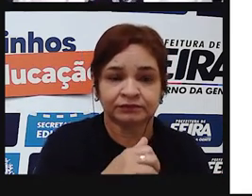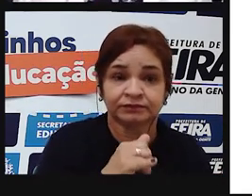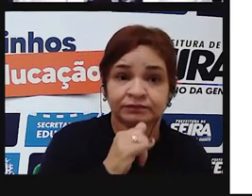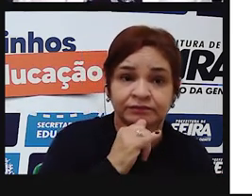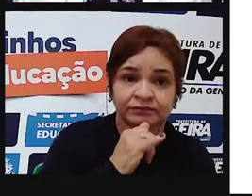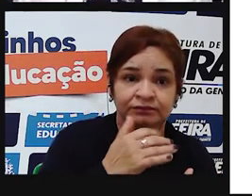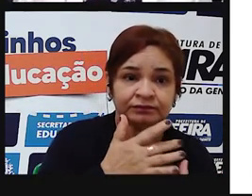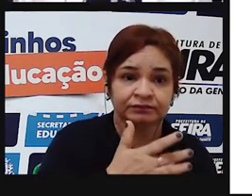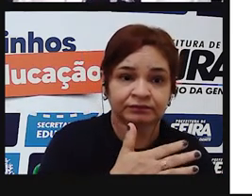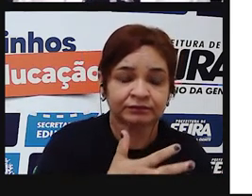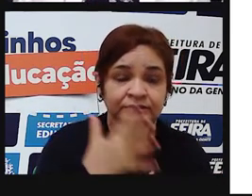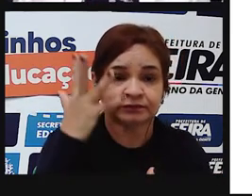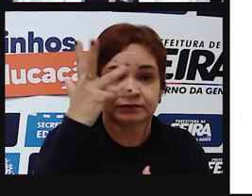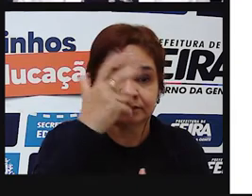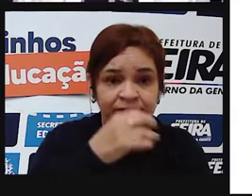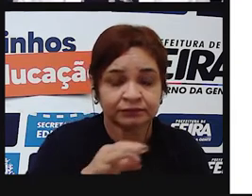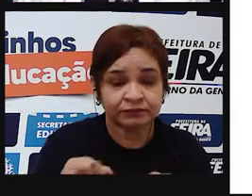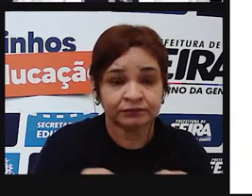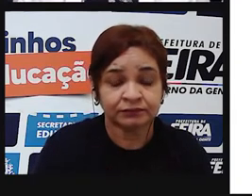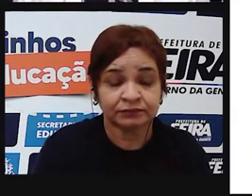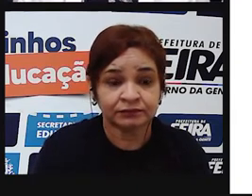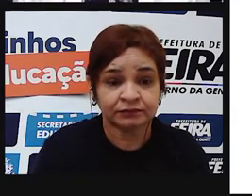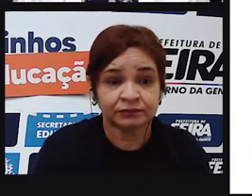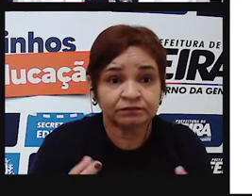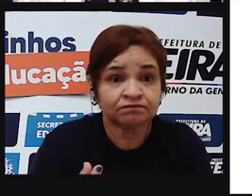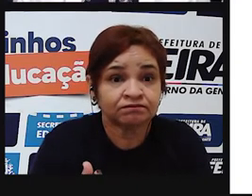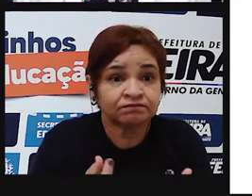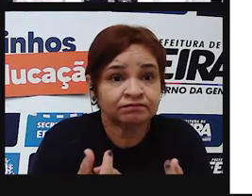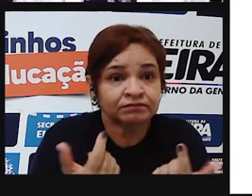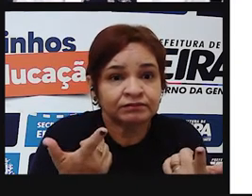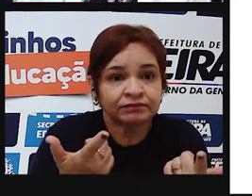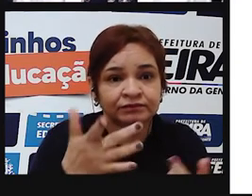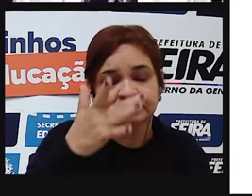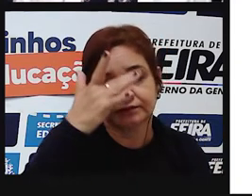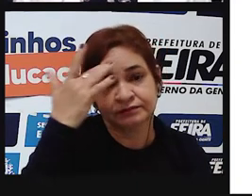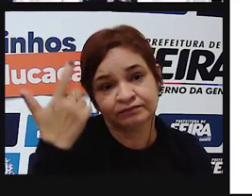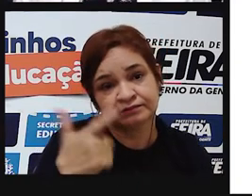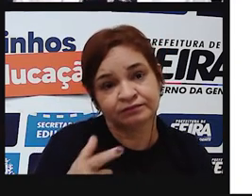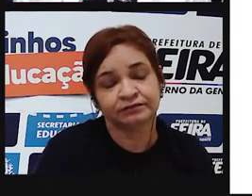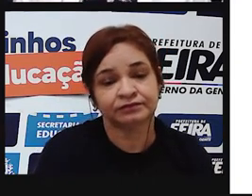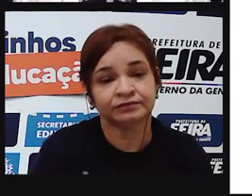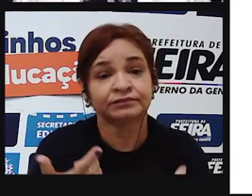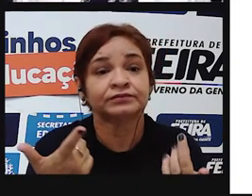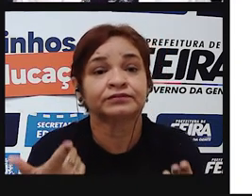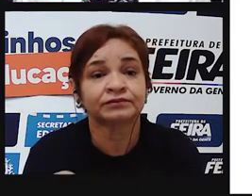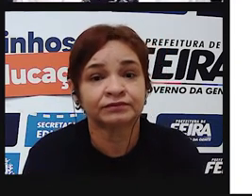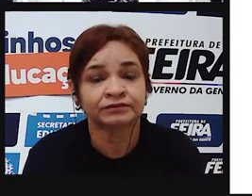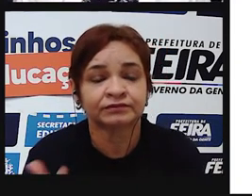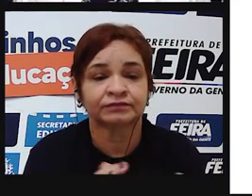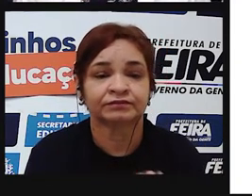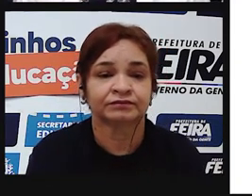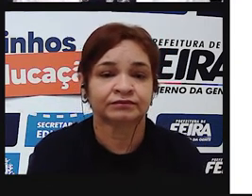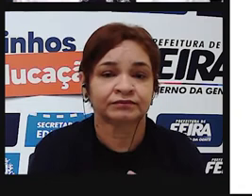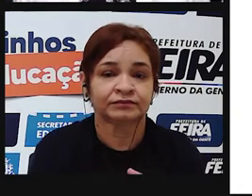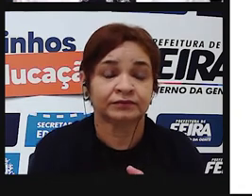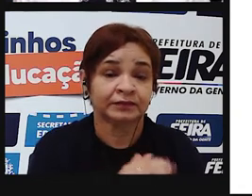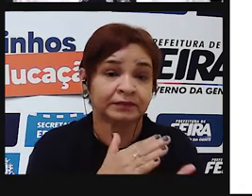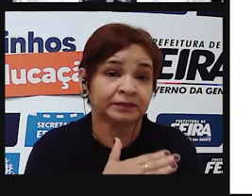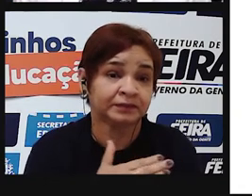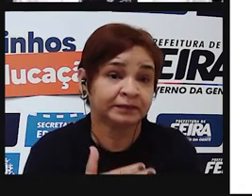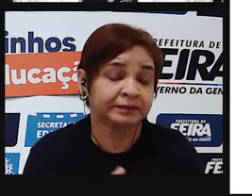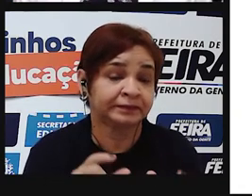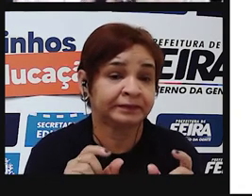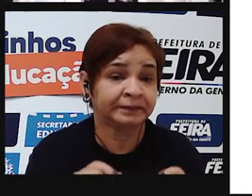aí gera um problema que a gente viu numa das imagens aqui, que é a favelização das